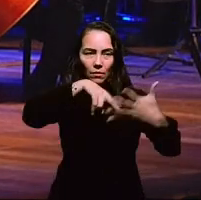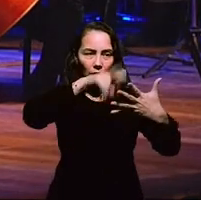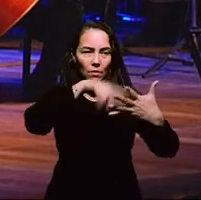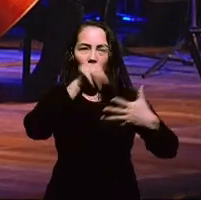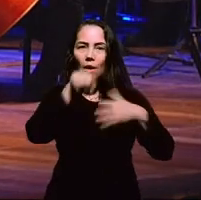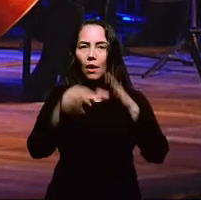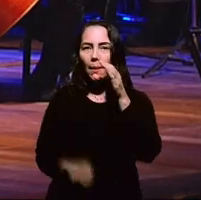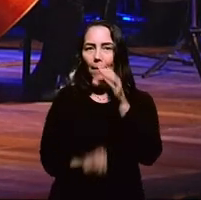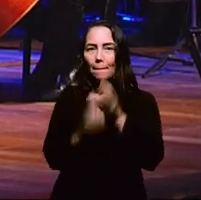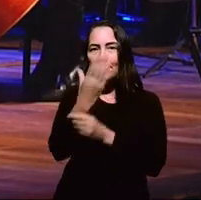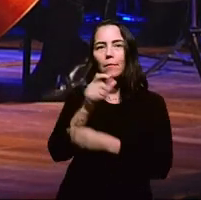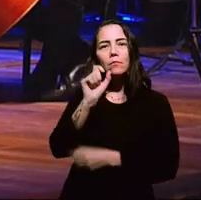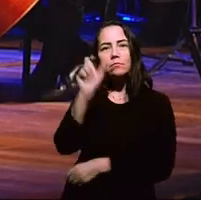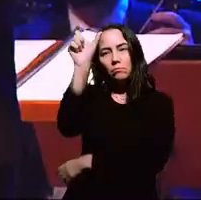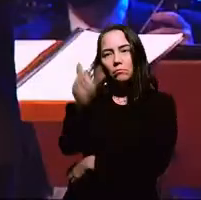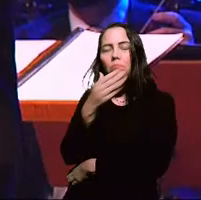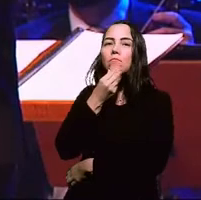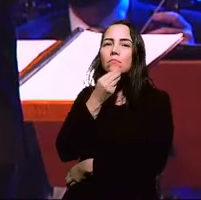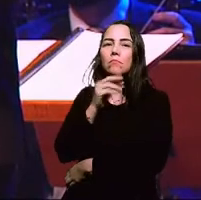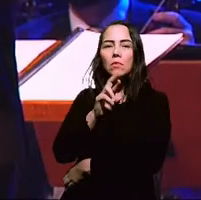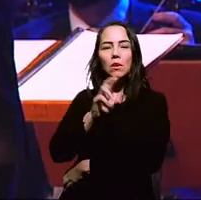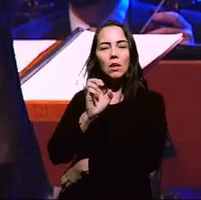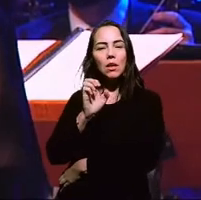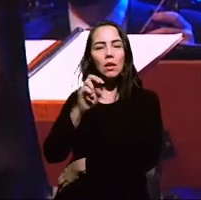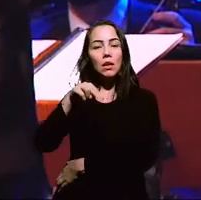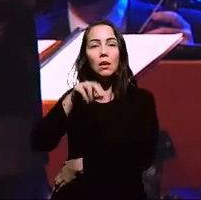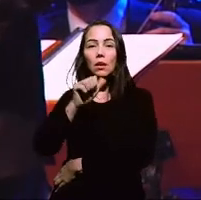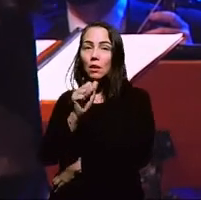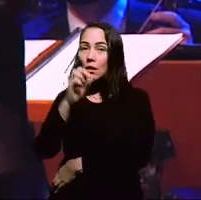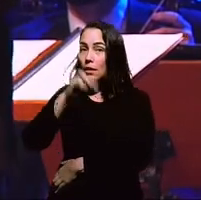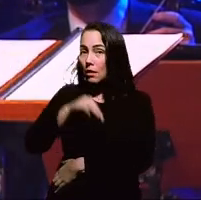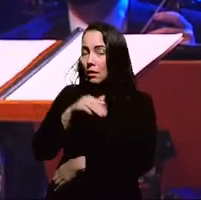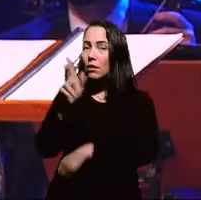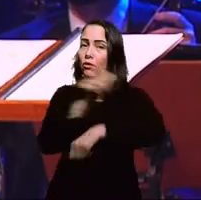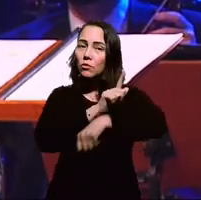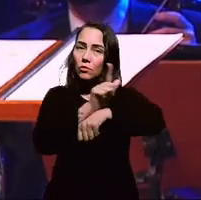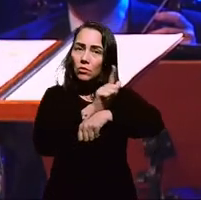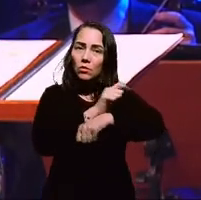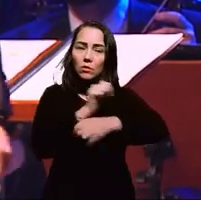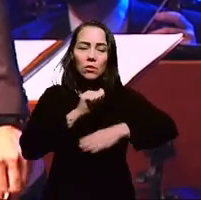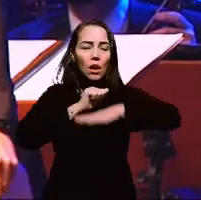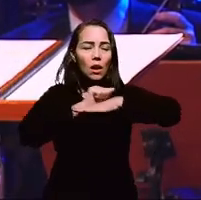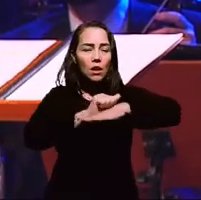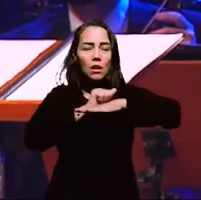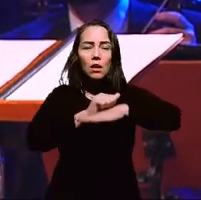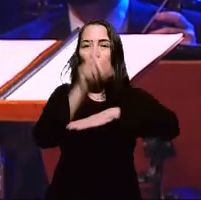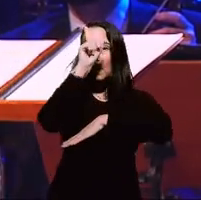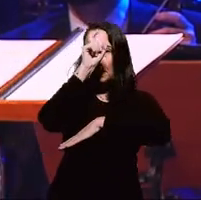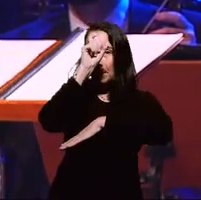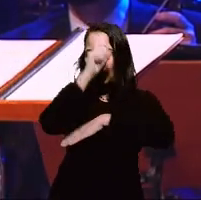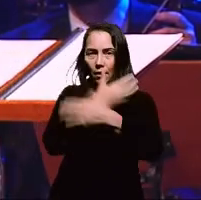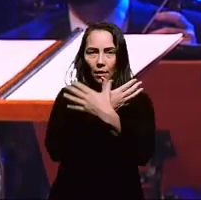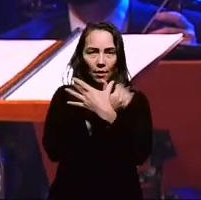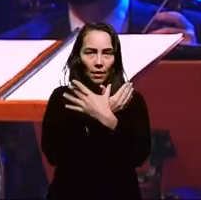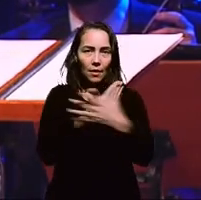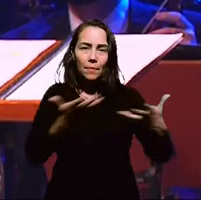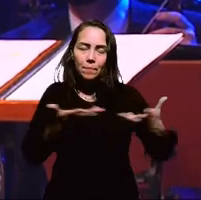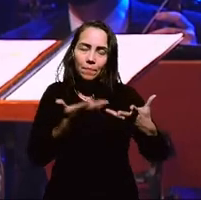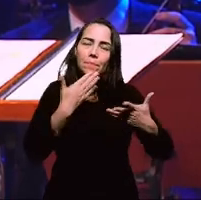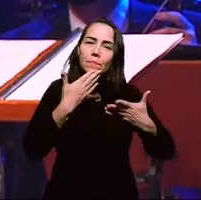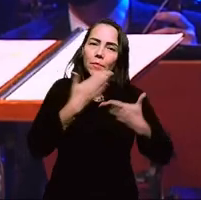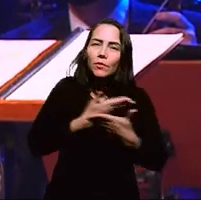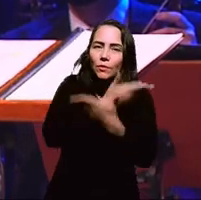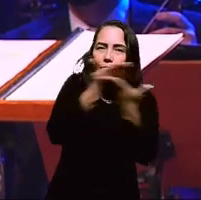Renan Urac Sagrilo, gerente assistencial do Hospital São José. Então agora eu vou